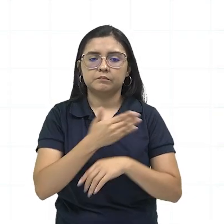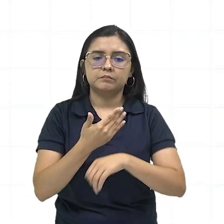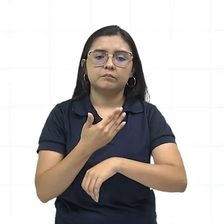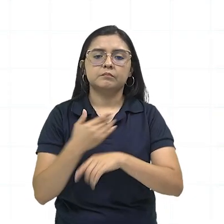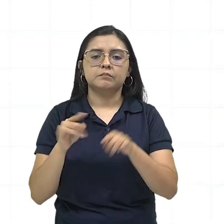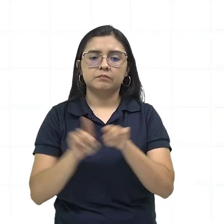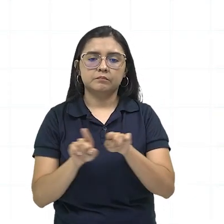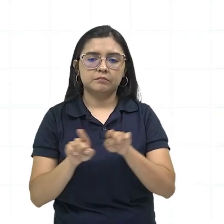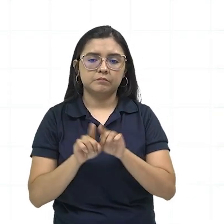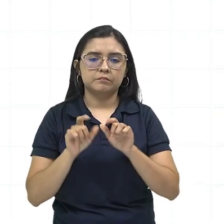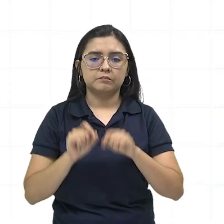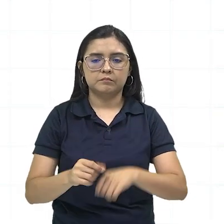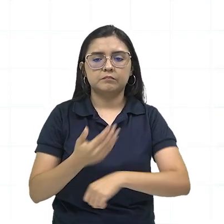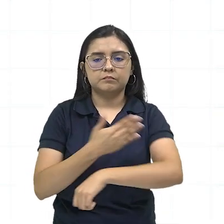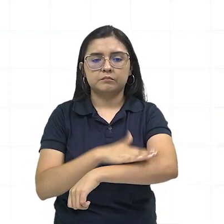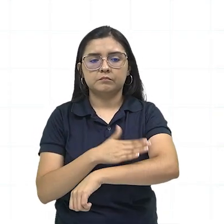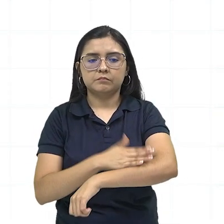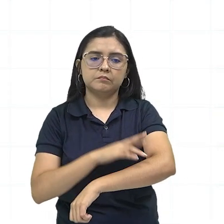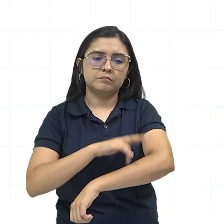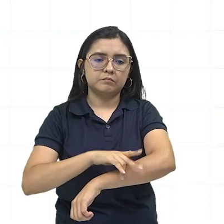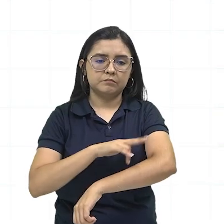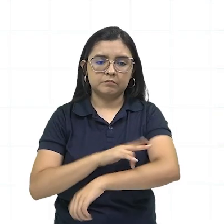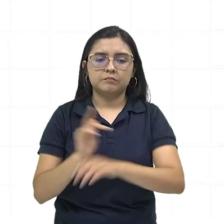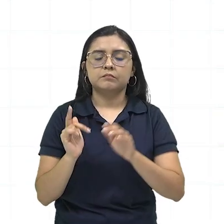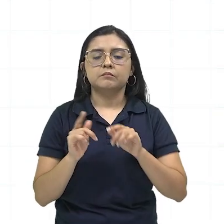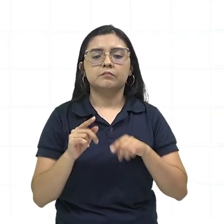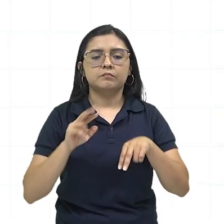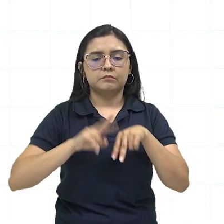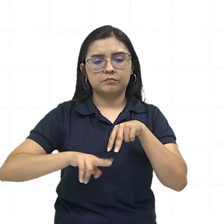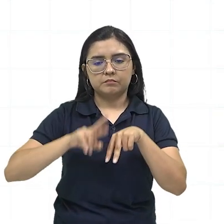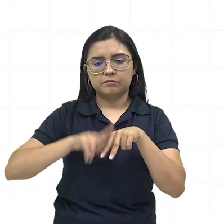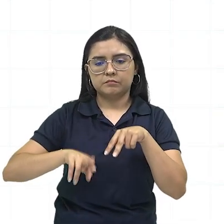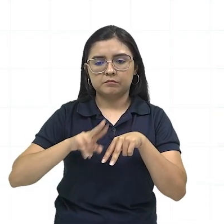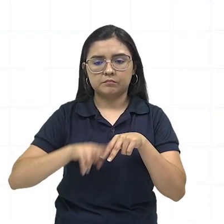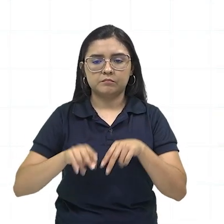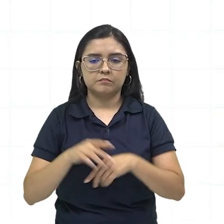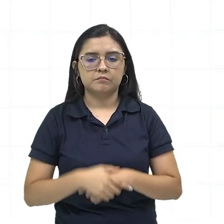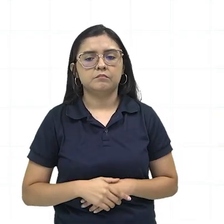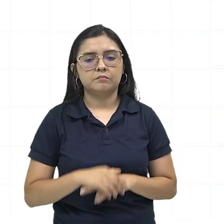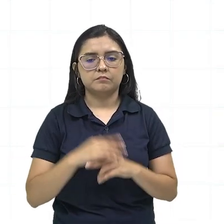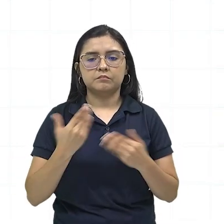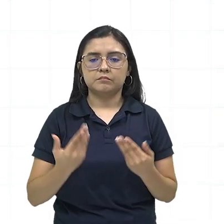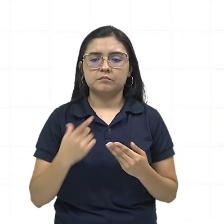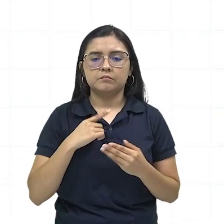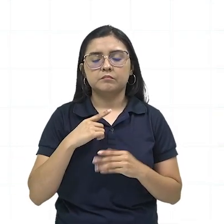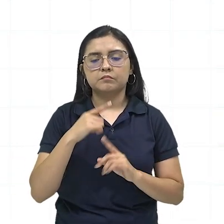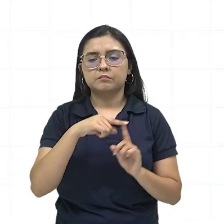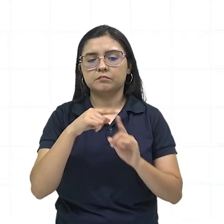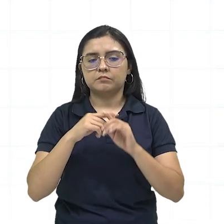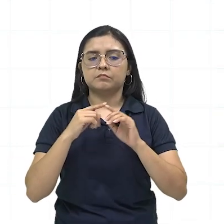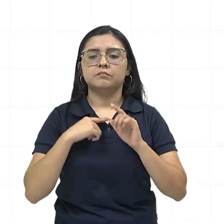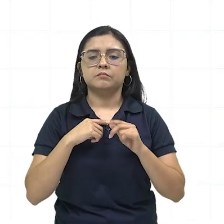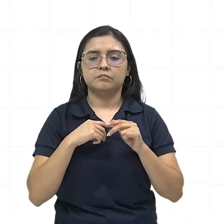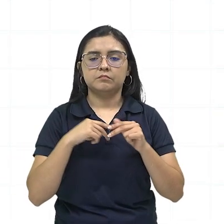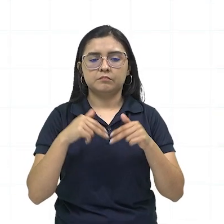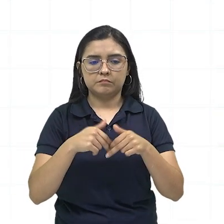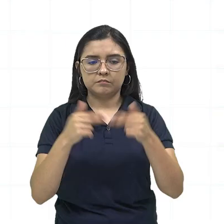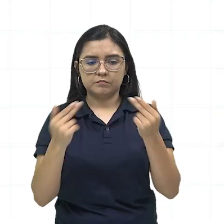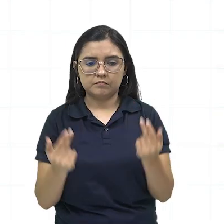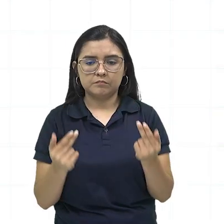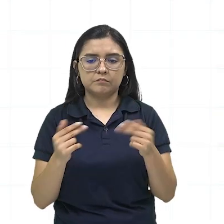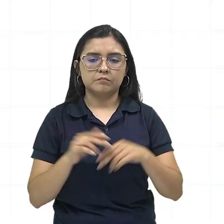base em raça, gênero, orientação sexual, origem étnica ou qualquer outra característica pessoal. Lembra que a gente está falando